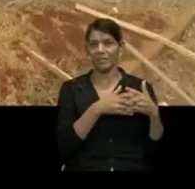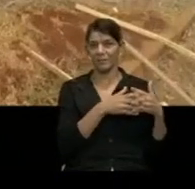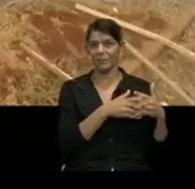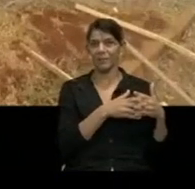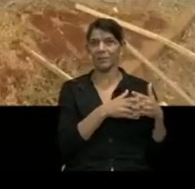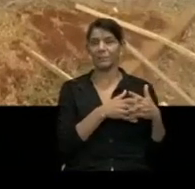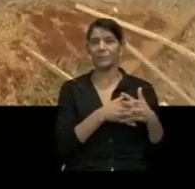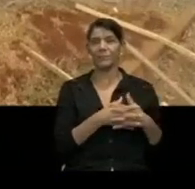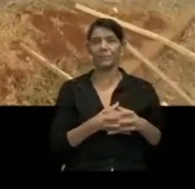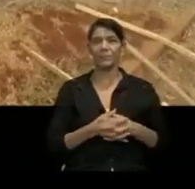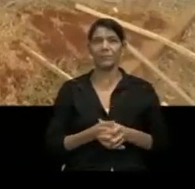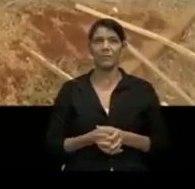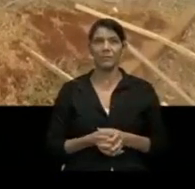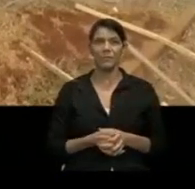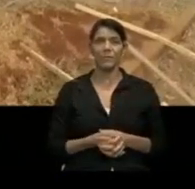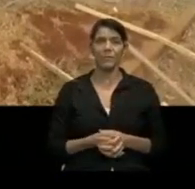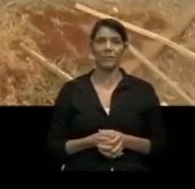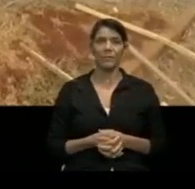gabarito.